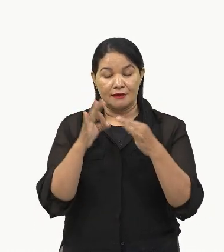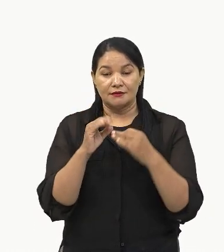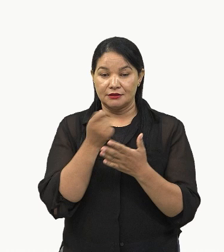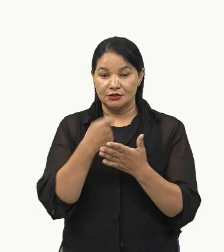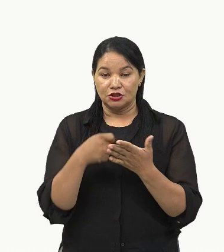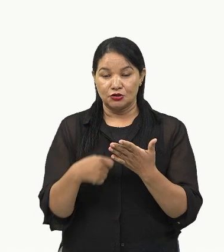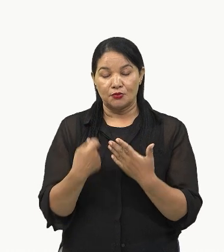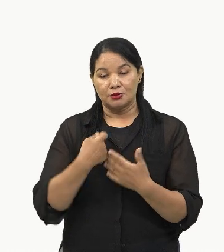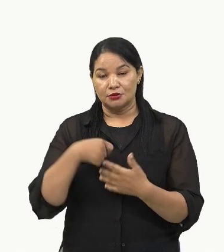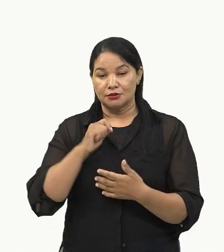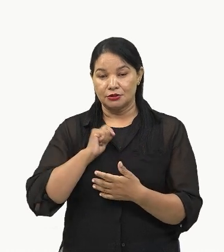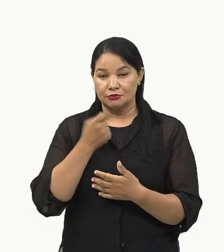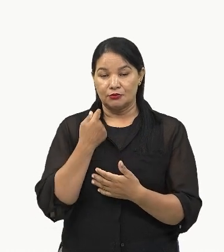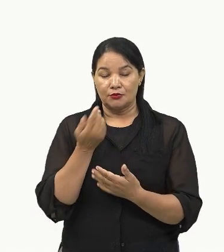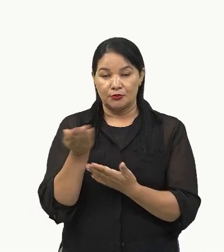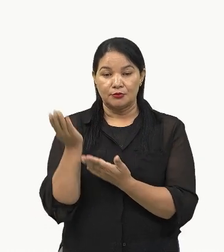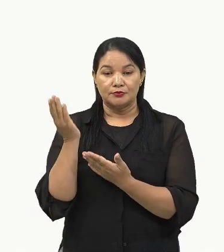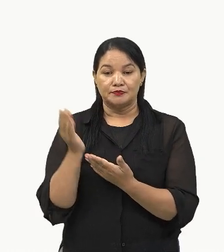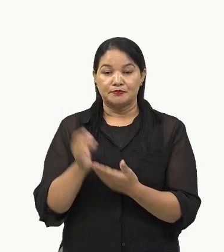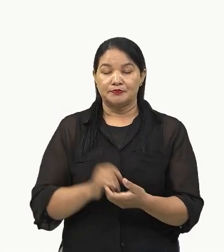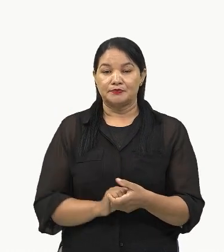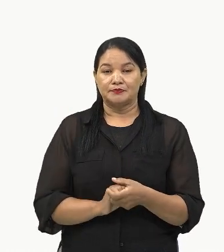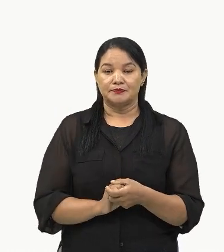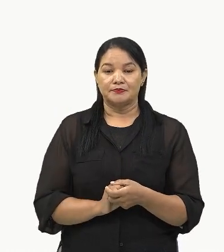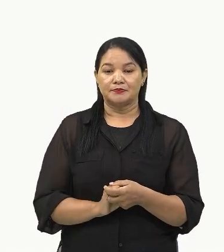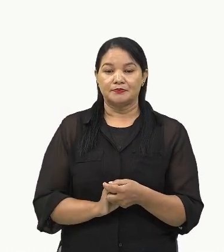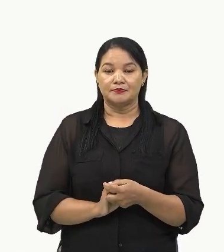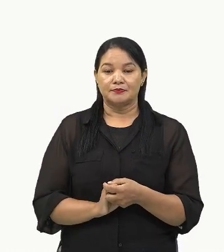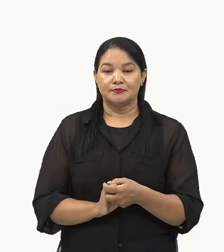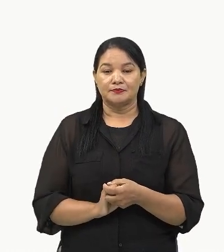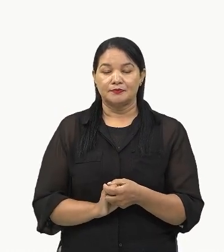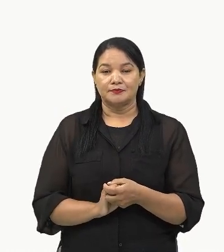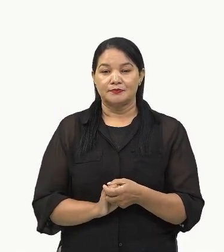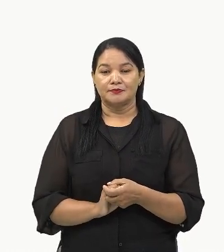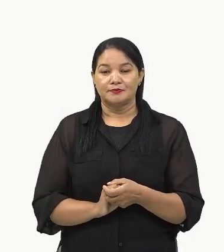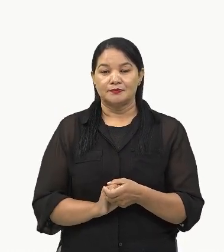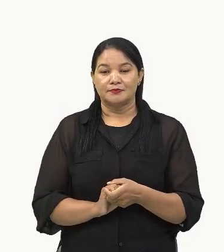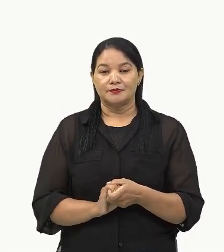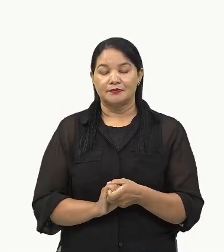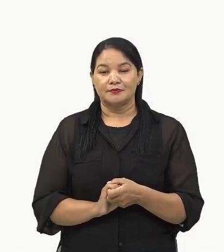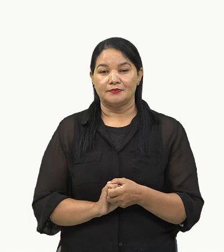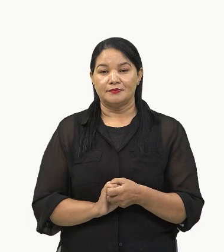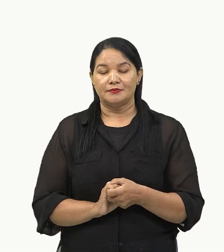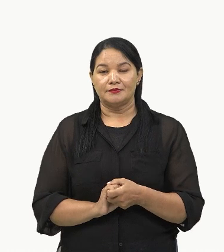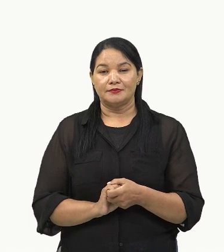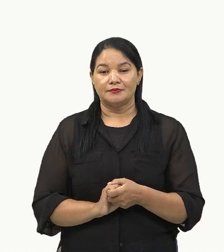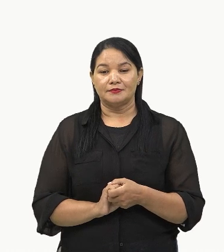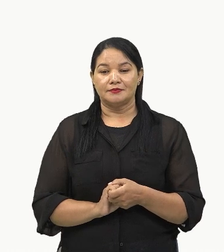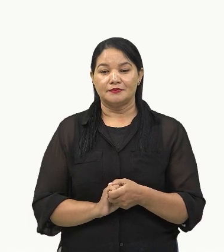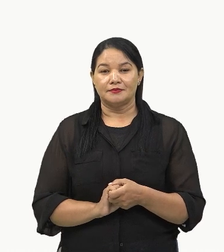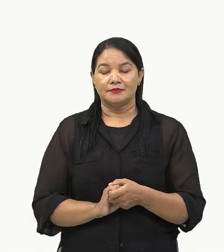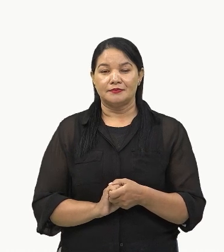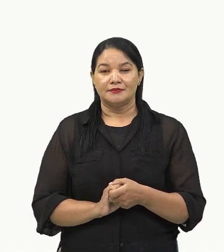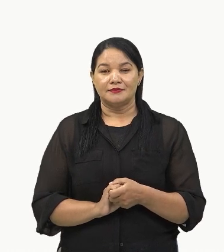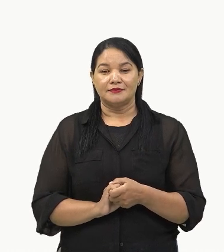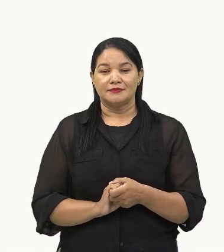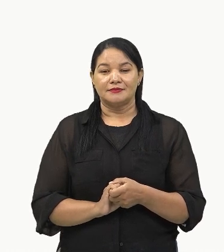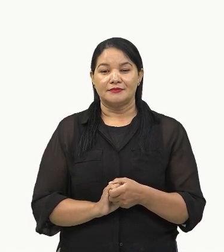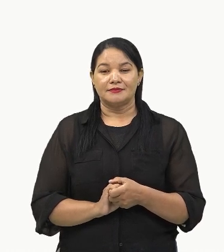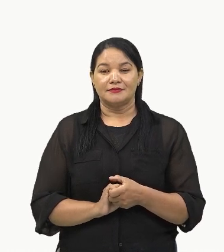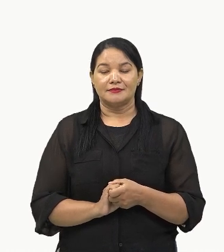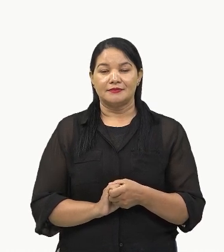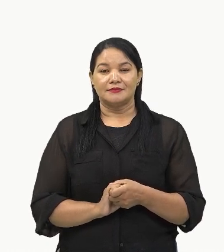hemos impresso, vosotros habéis impresso, e ellos han